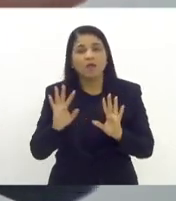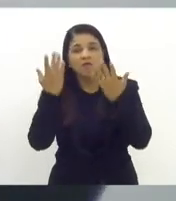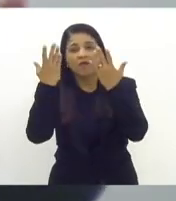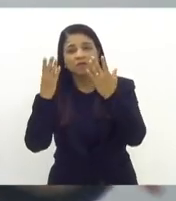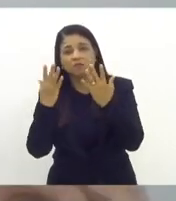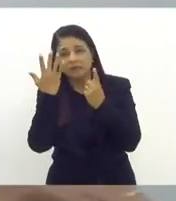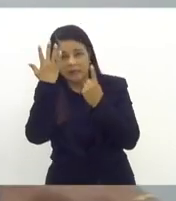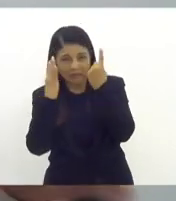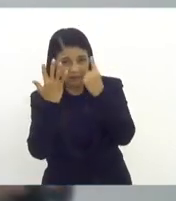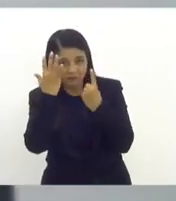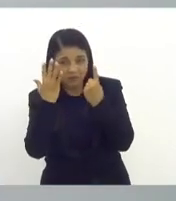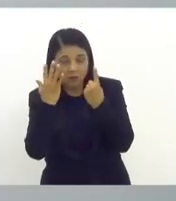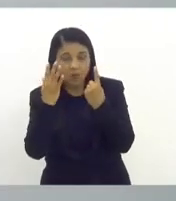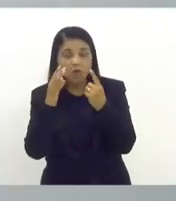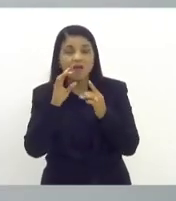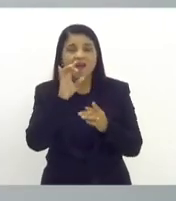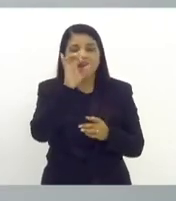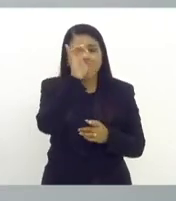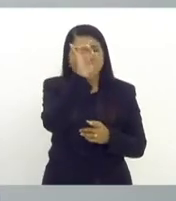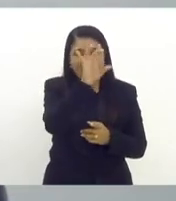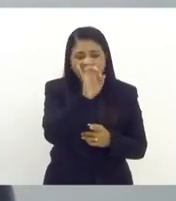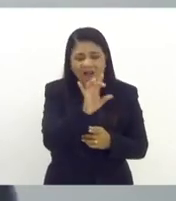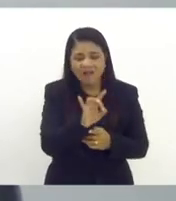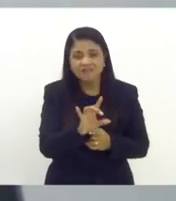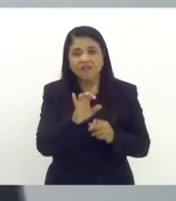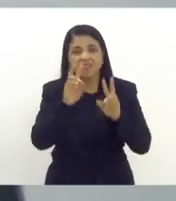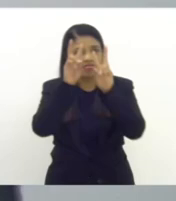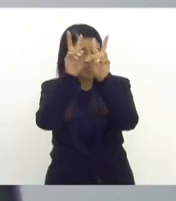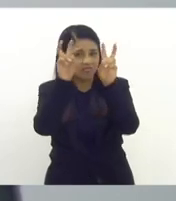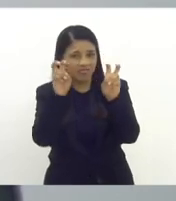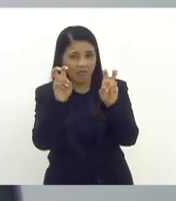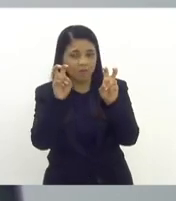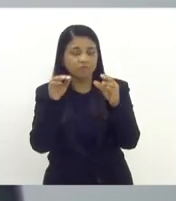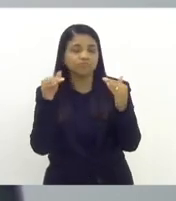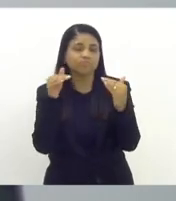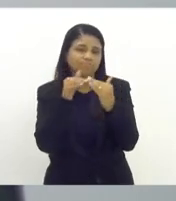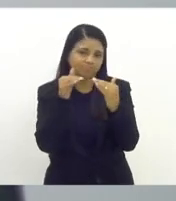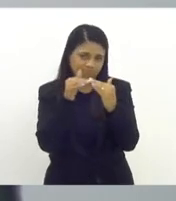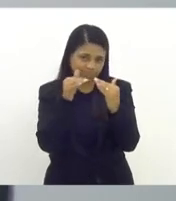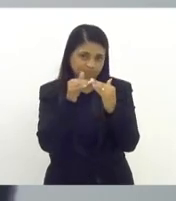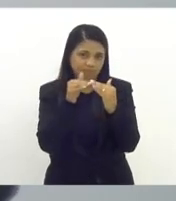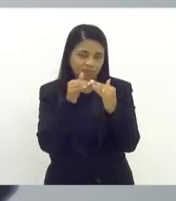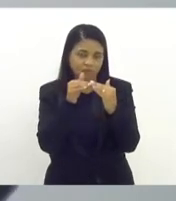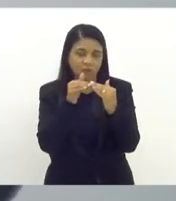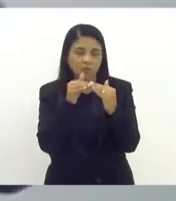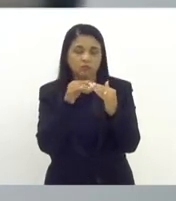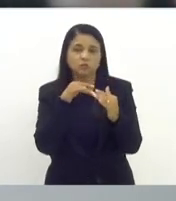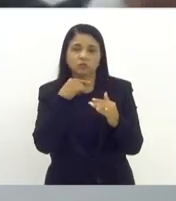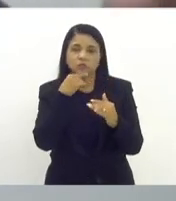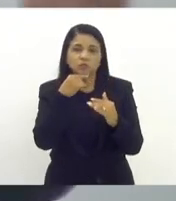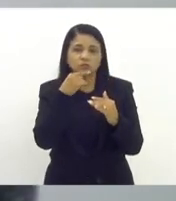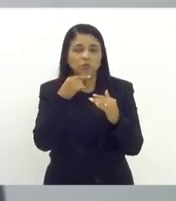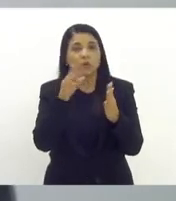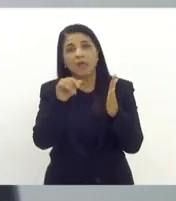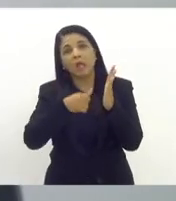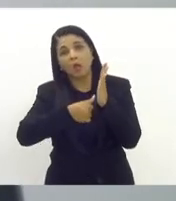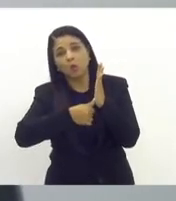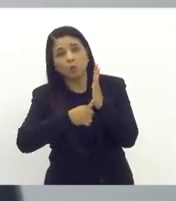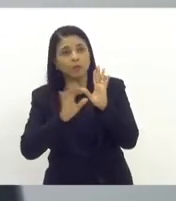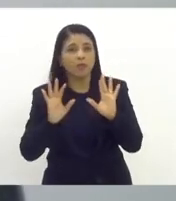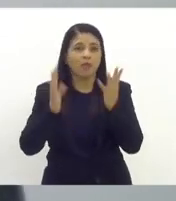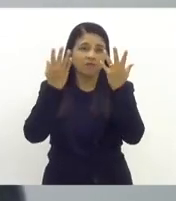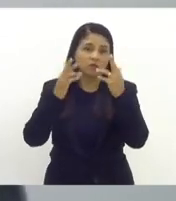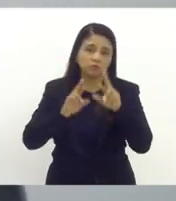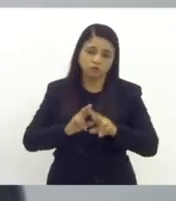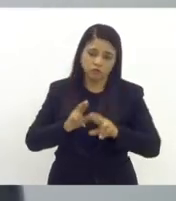tratar cada tema de acordo porque realmente não é proporcional você tratar um evento de um clube na mesma